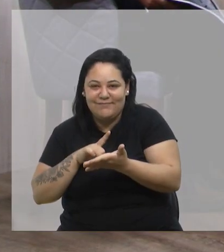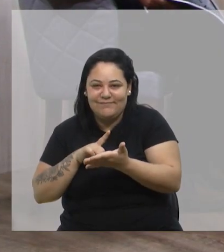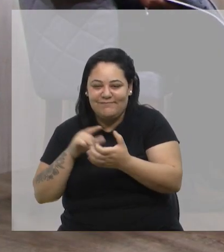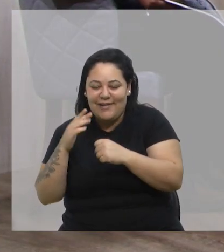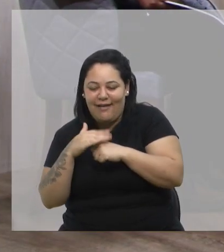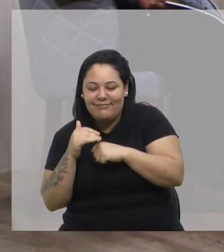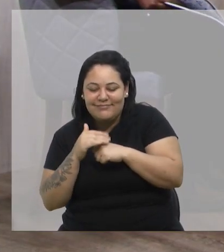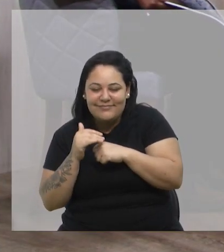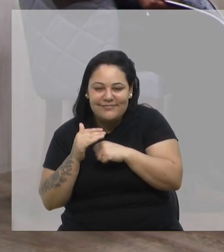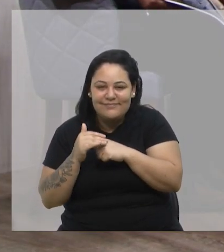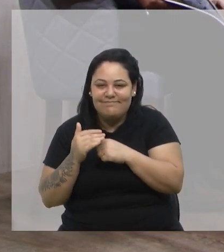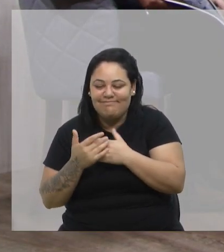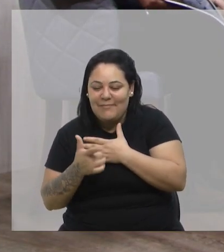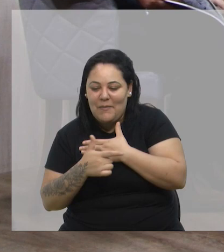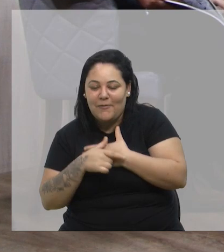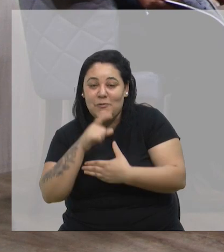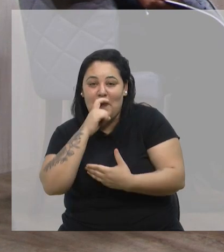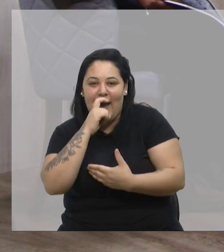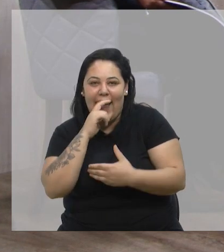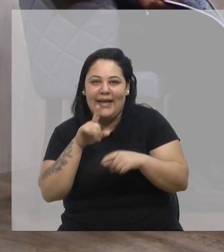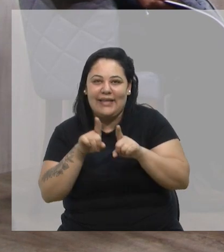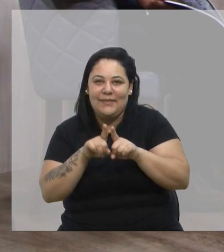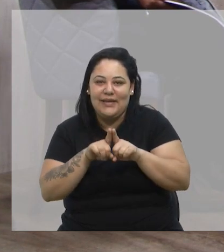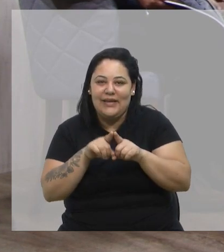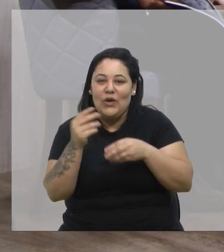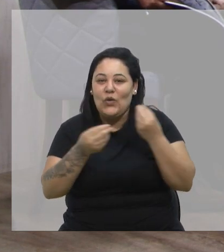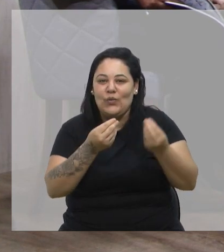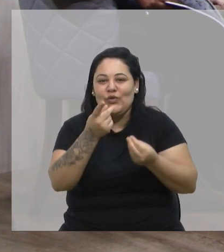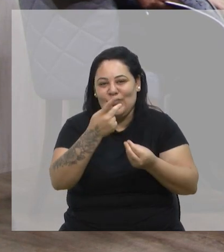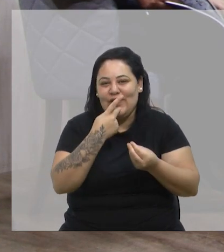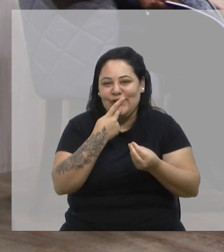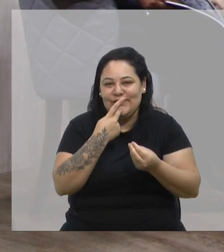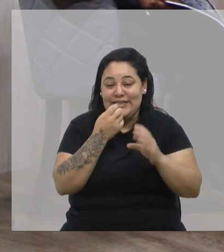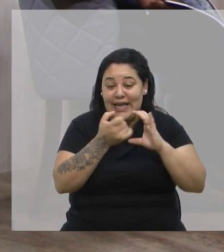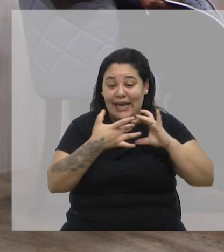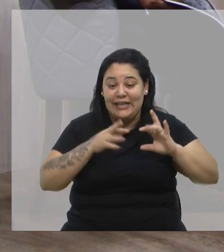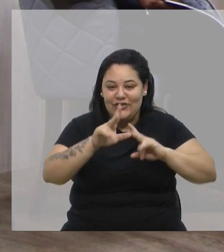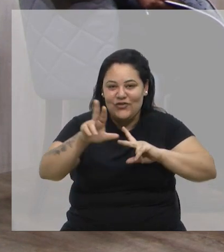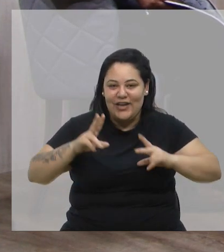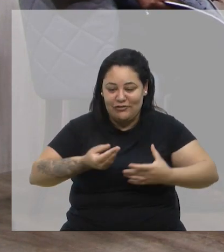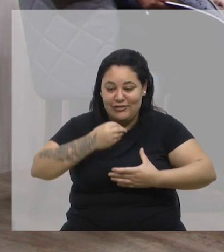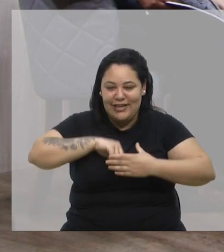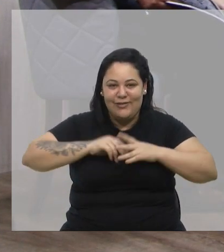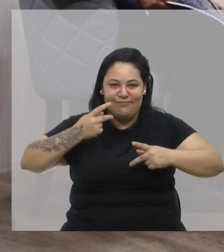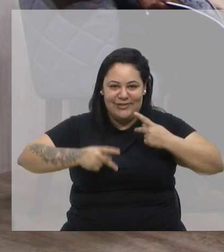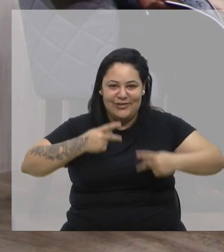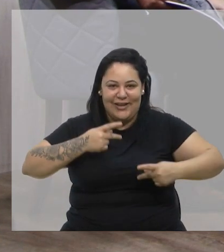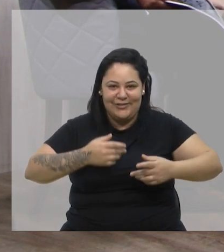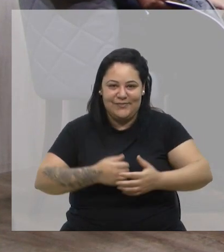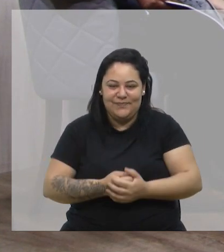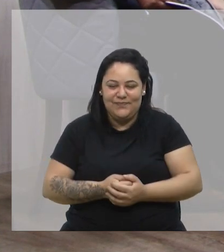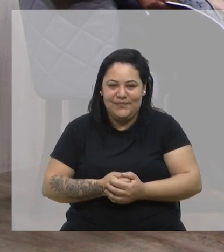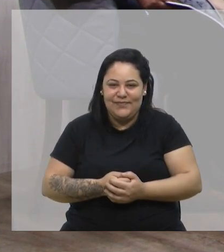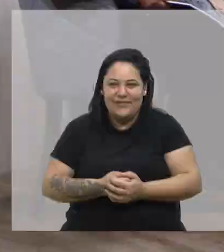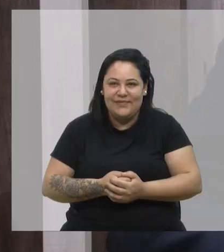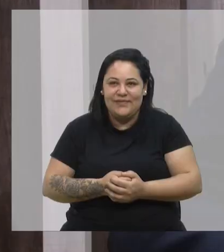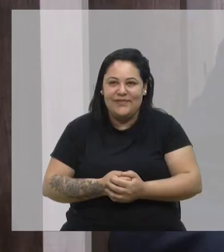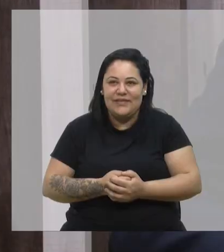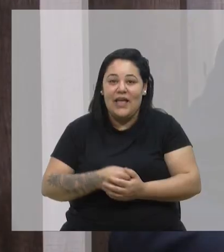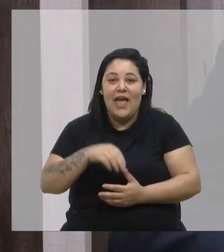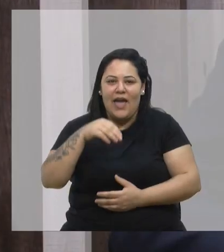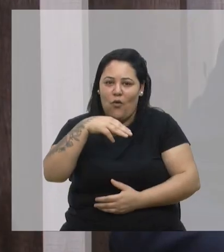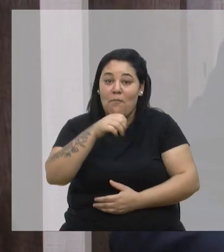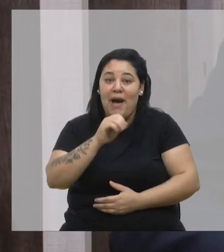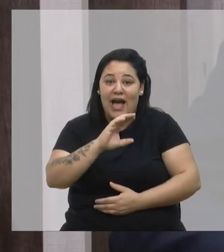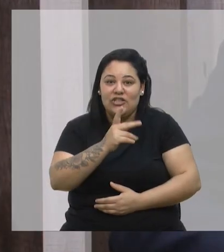terno e que daí acentuou o que tu bem falavas da ambiguidade do personagem. Sim. Tanto que o Machado